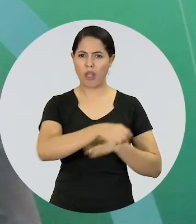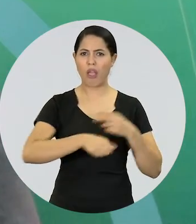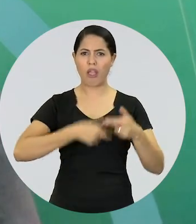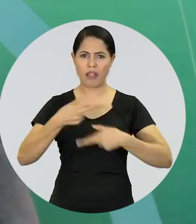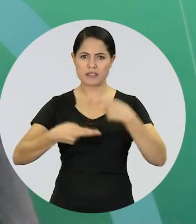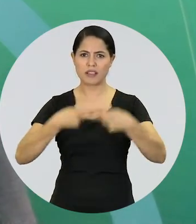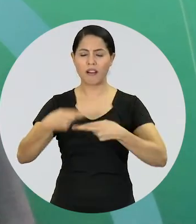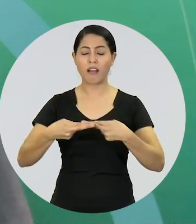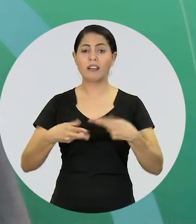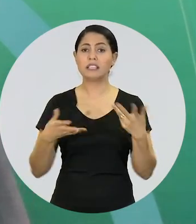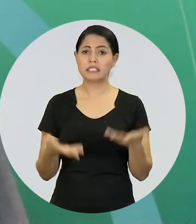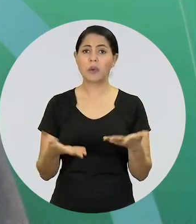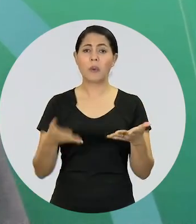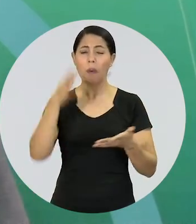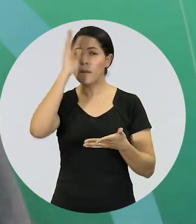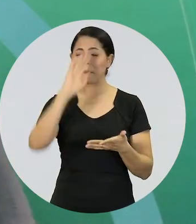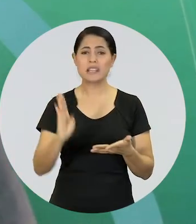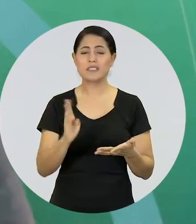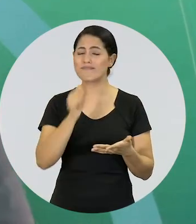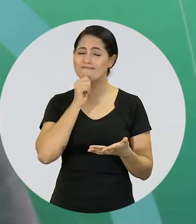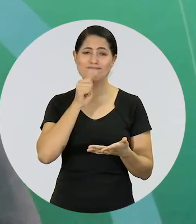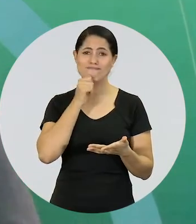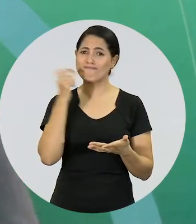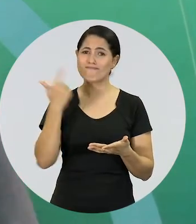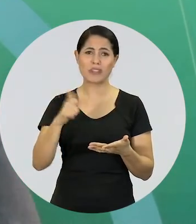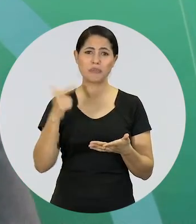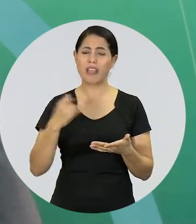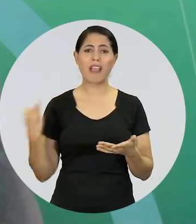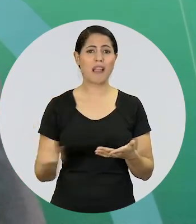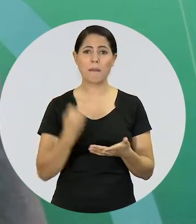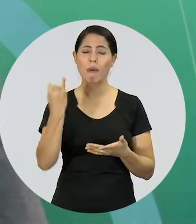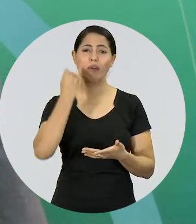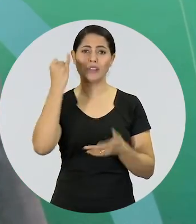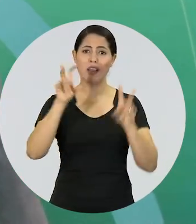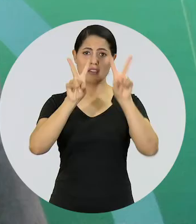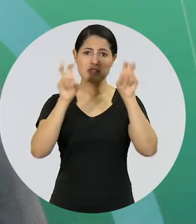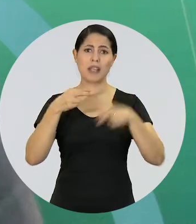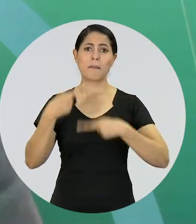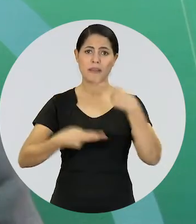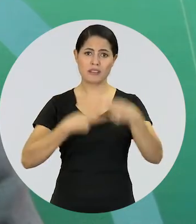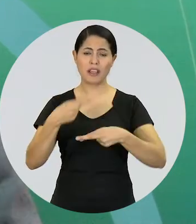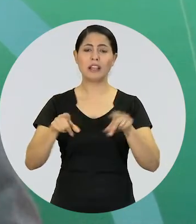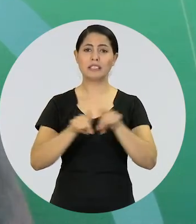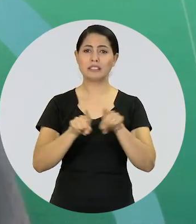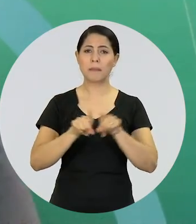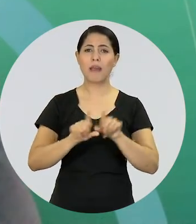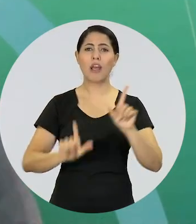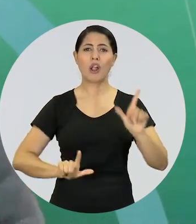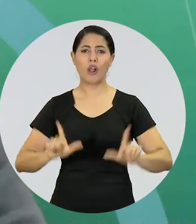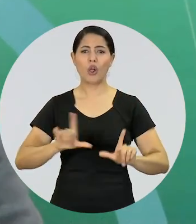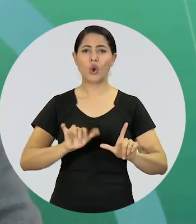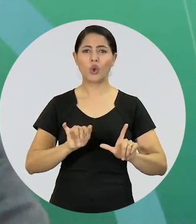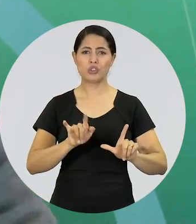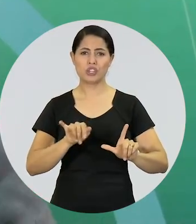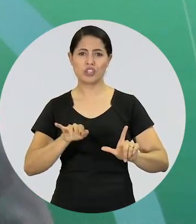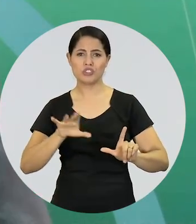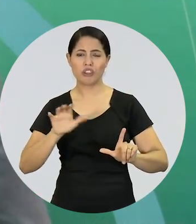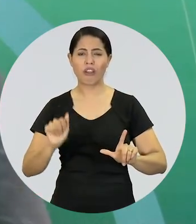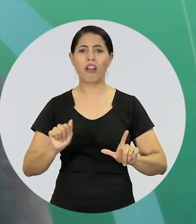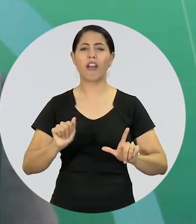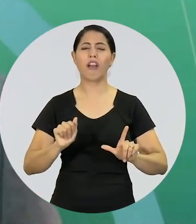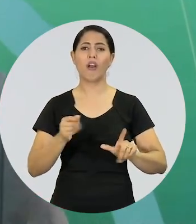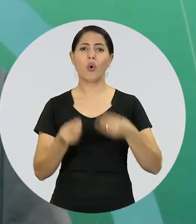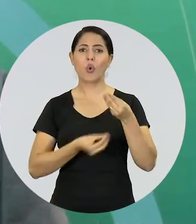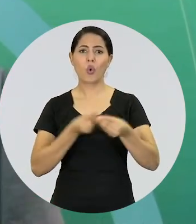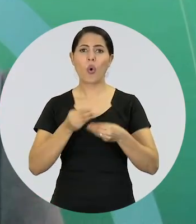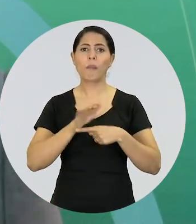o Brasil ainda não se atentou para isso, ainda não se atentou para a importância da reciclagem, a logística reversa, enfim, de todo o tratamento de